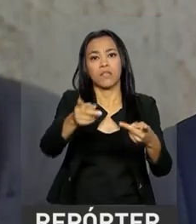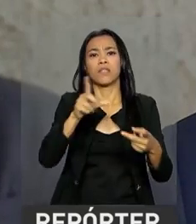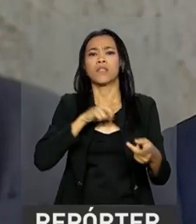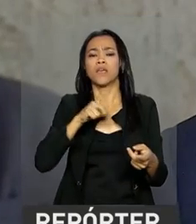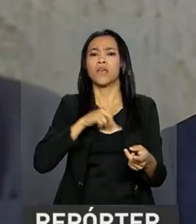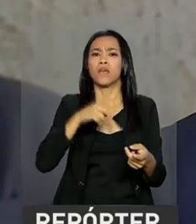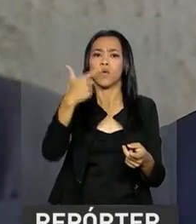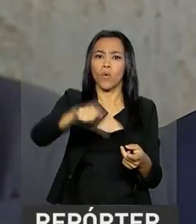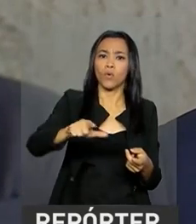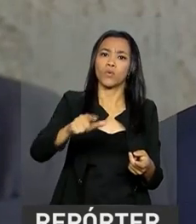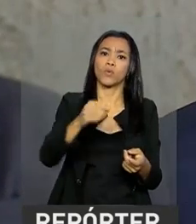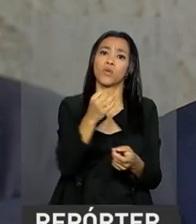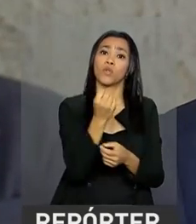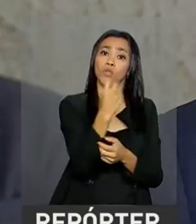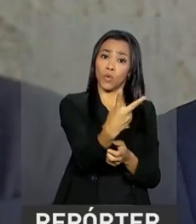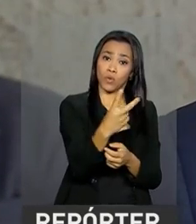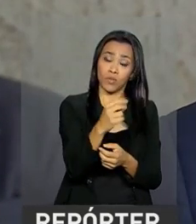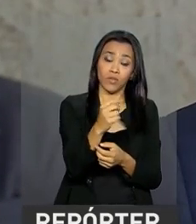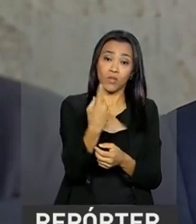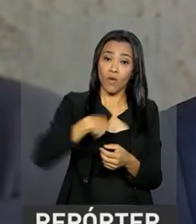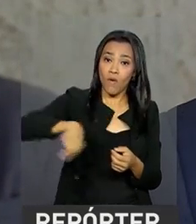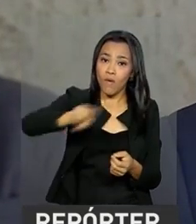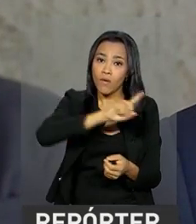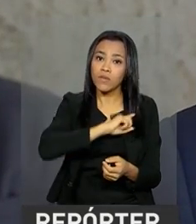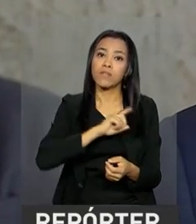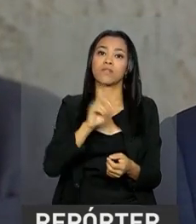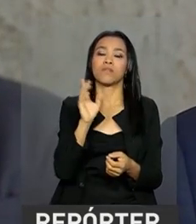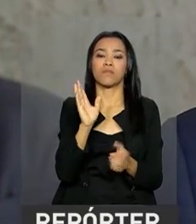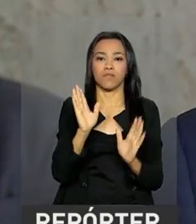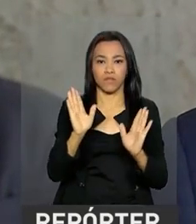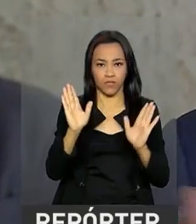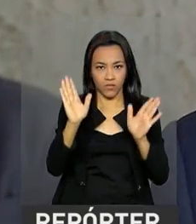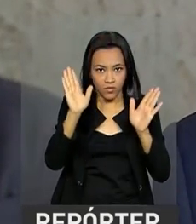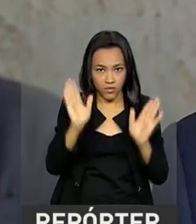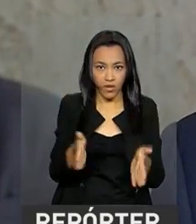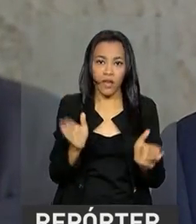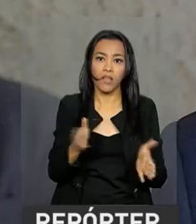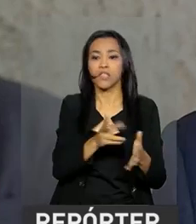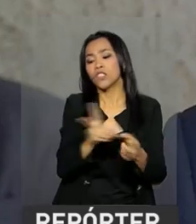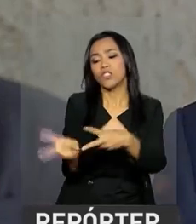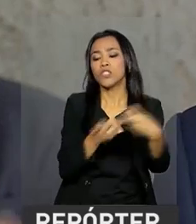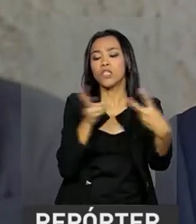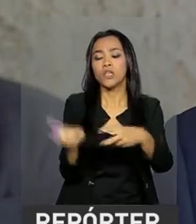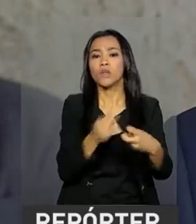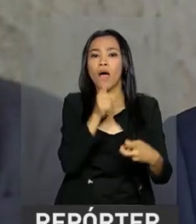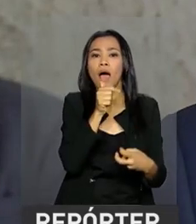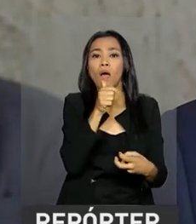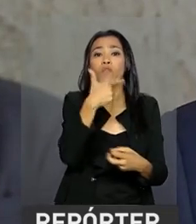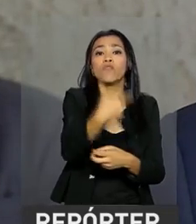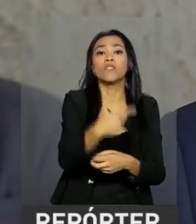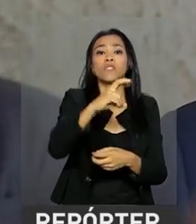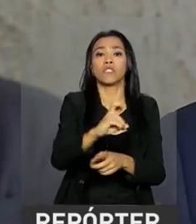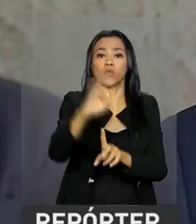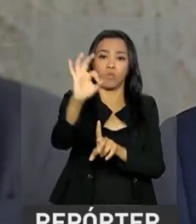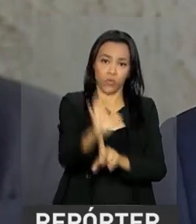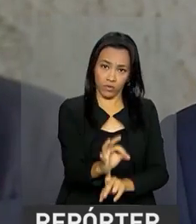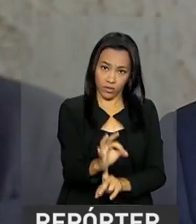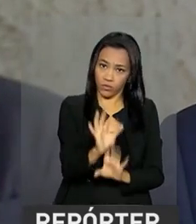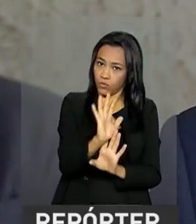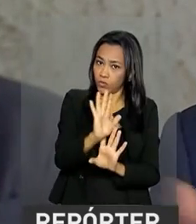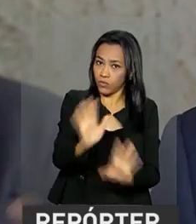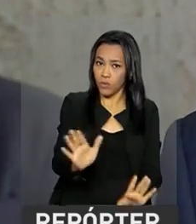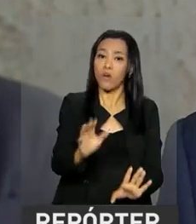2800 l por segundo portanto nós estamos estaremos retirando apenas 25% daquilo que